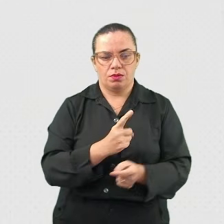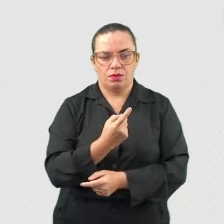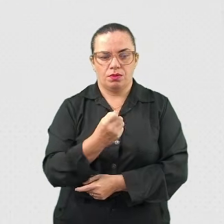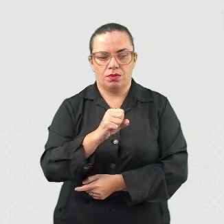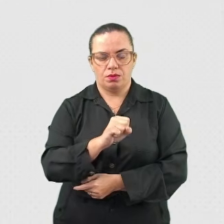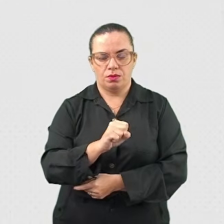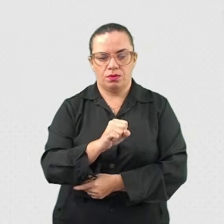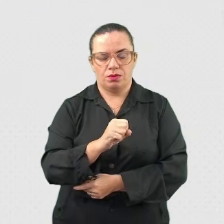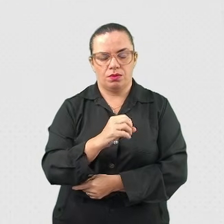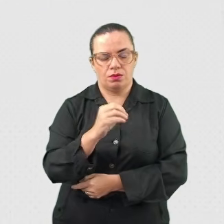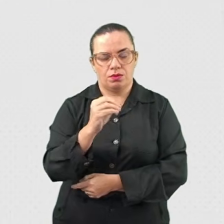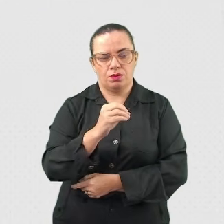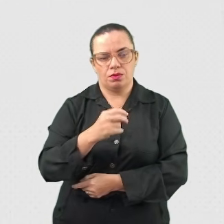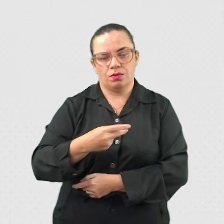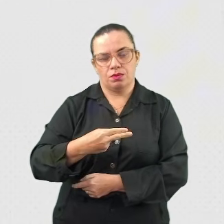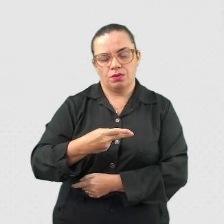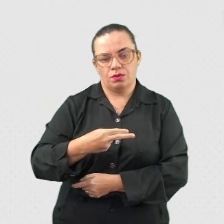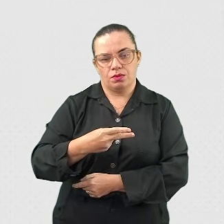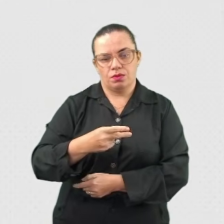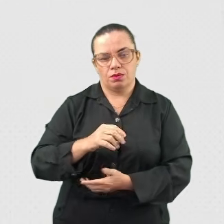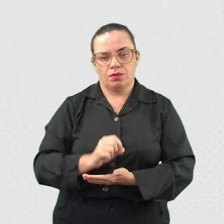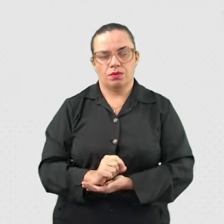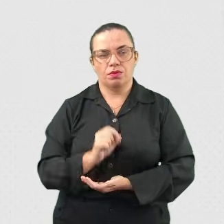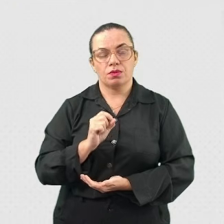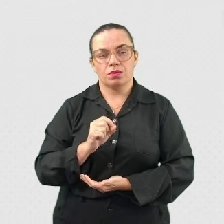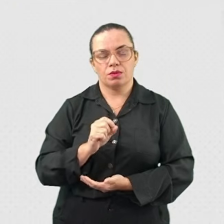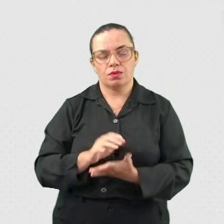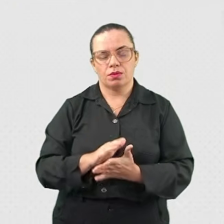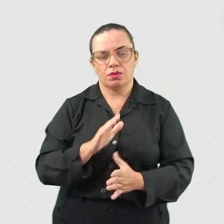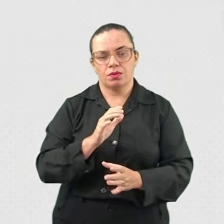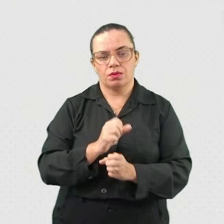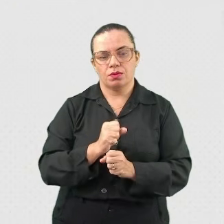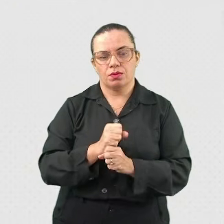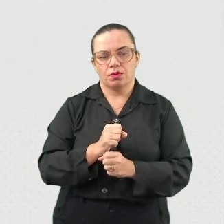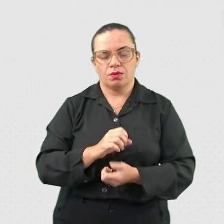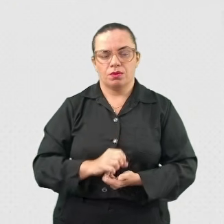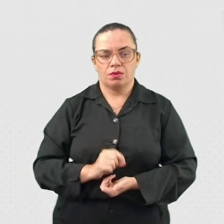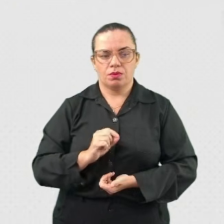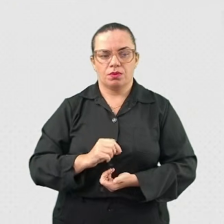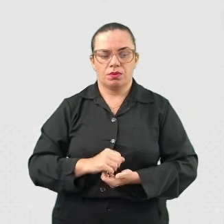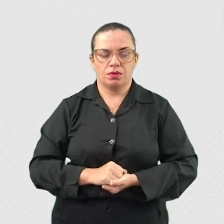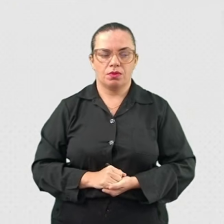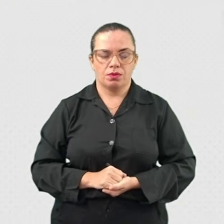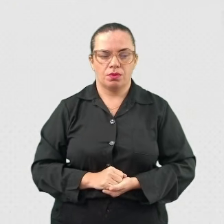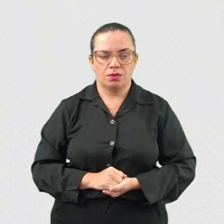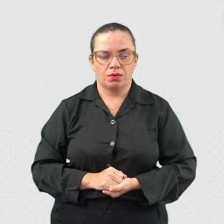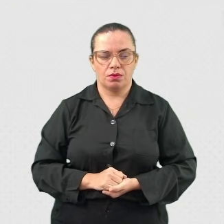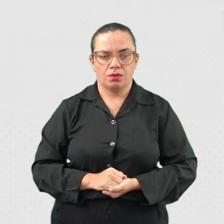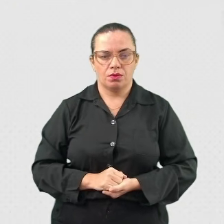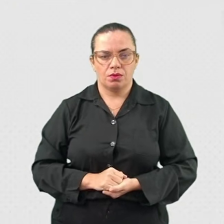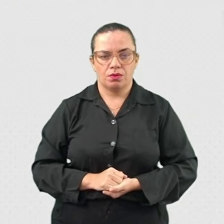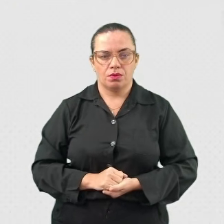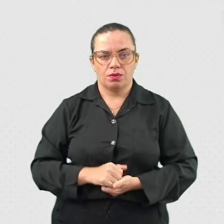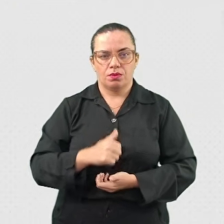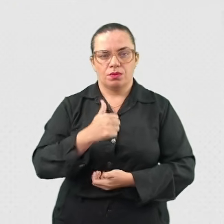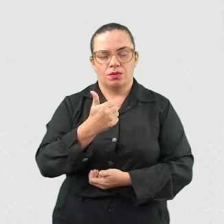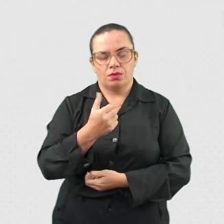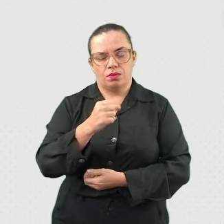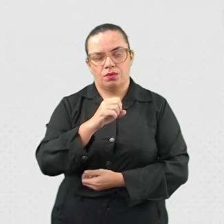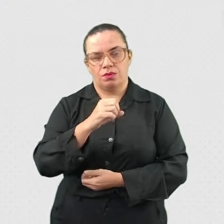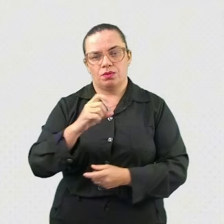18 graus. Que vai dar quanto? 18, vamos fazer essa continha aqui do lado, 18 vezes